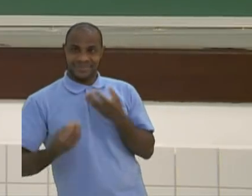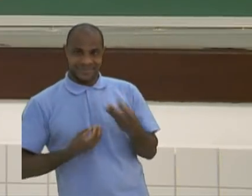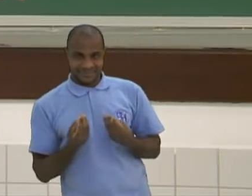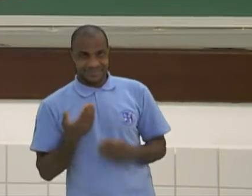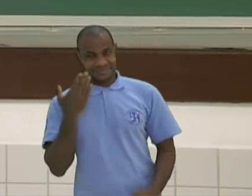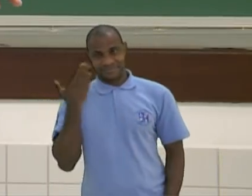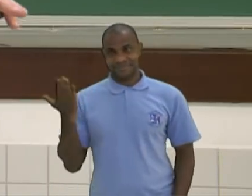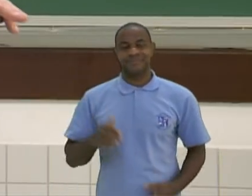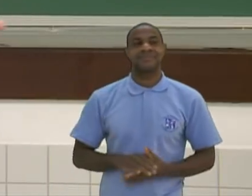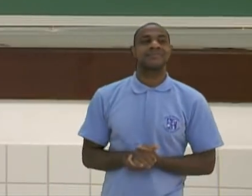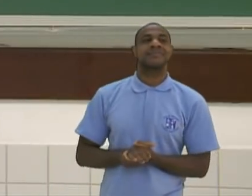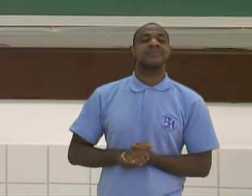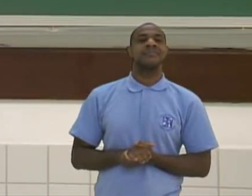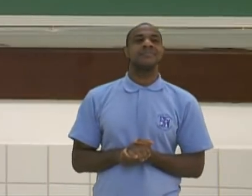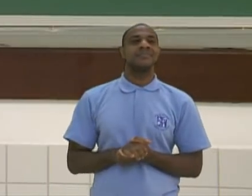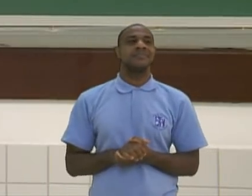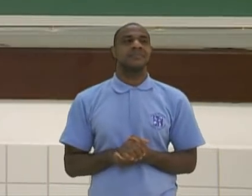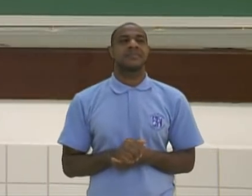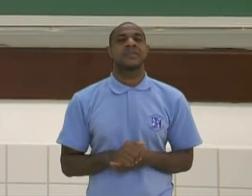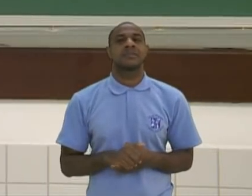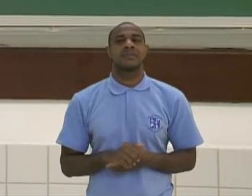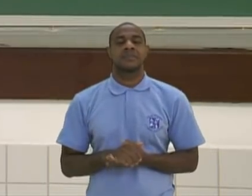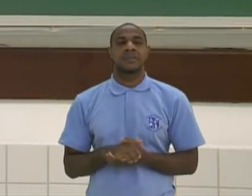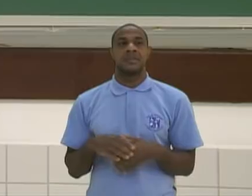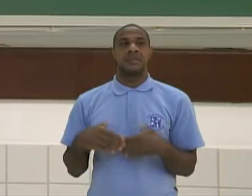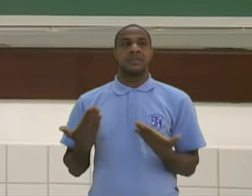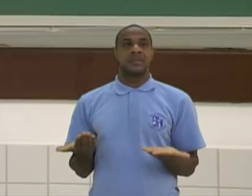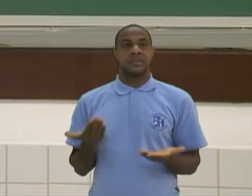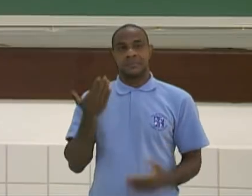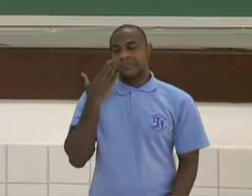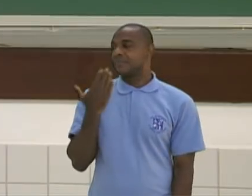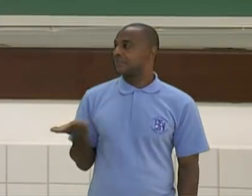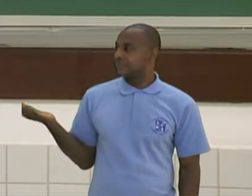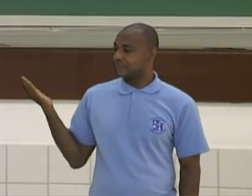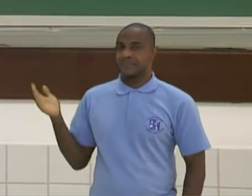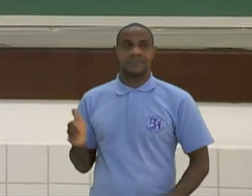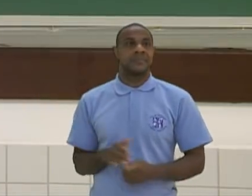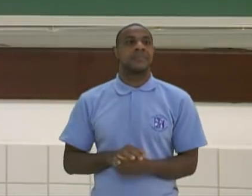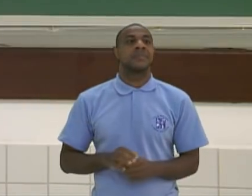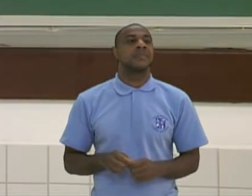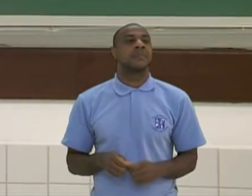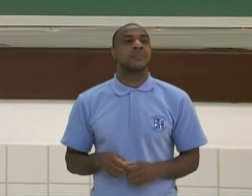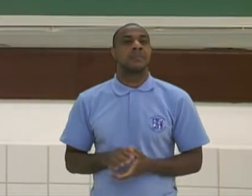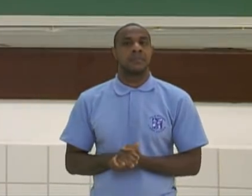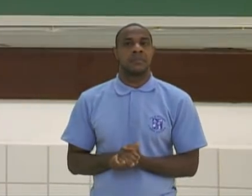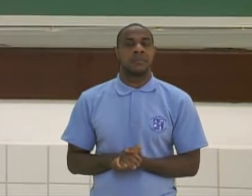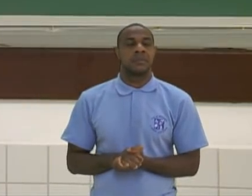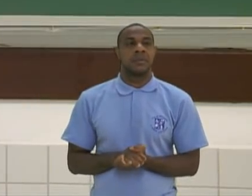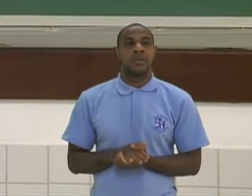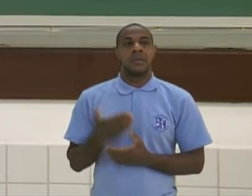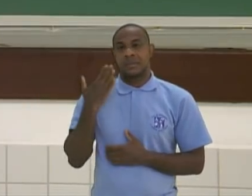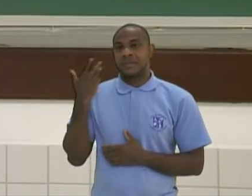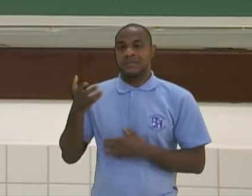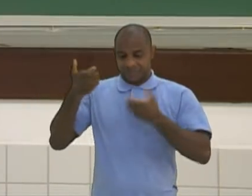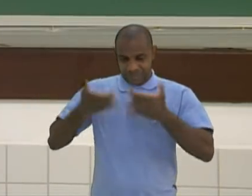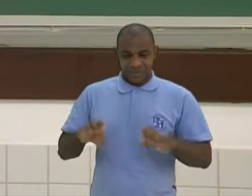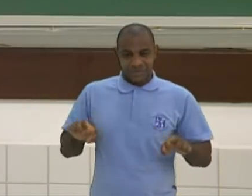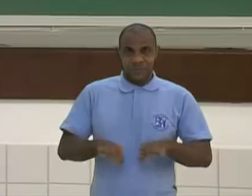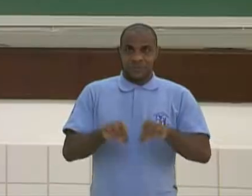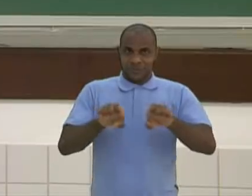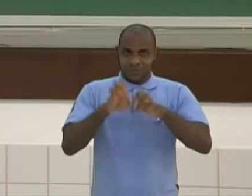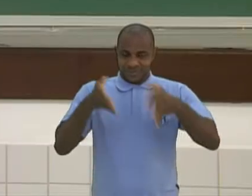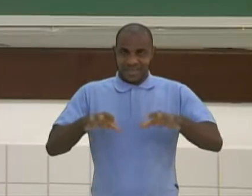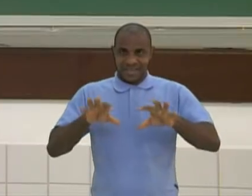eles quisessem, como diz o outro, destruir tudo, seria possível. E aí, falei então dessa estrutura social da